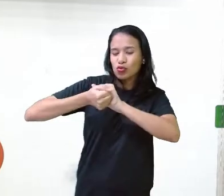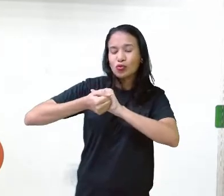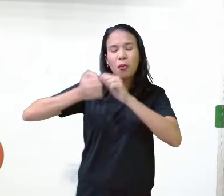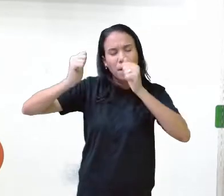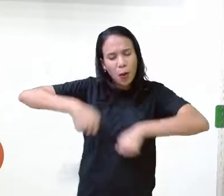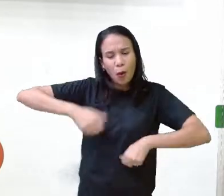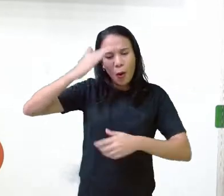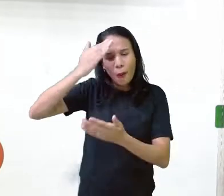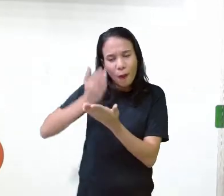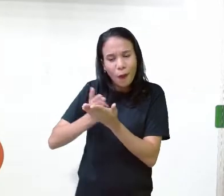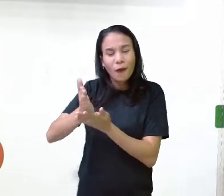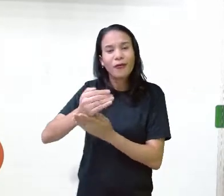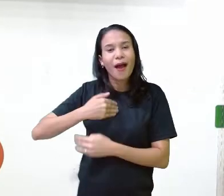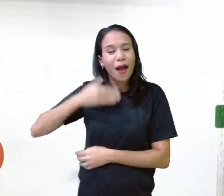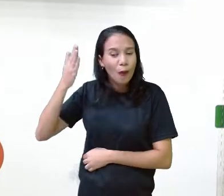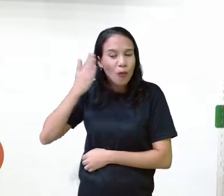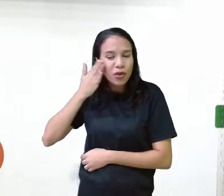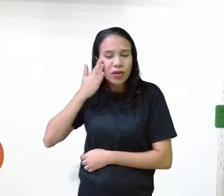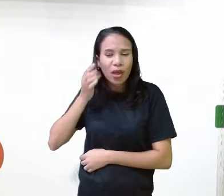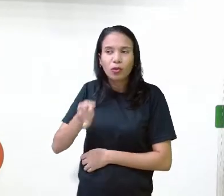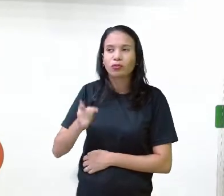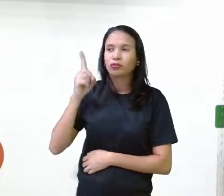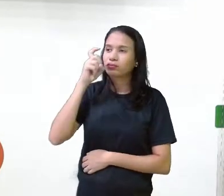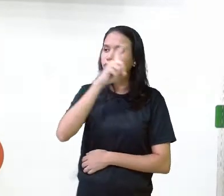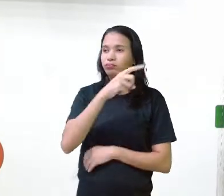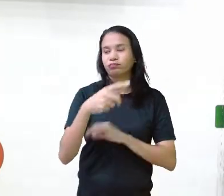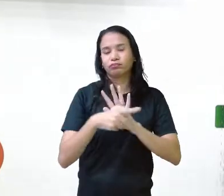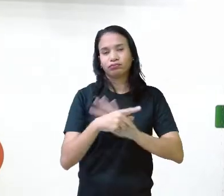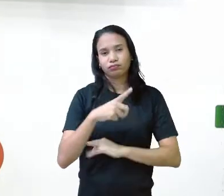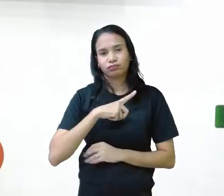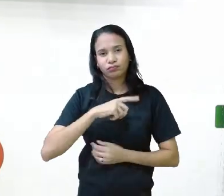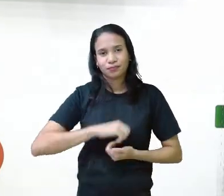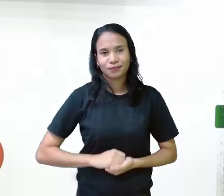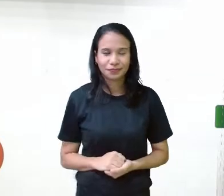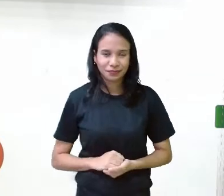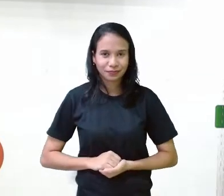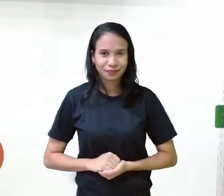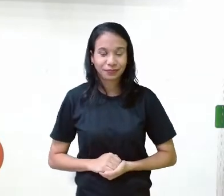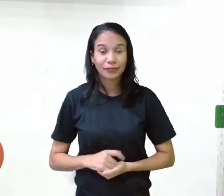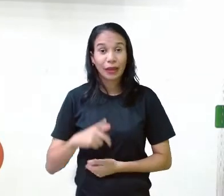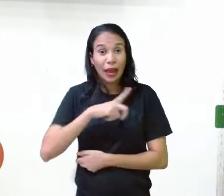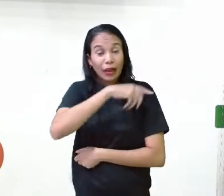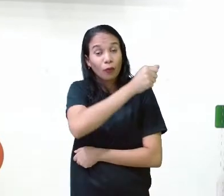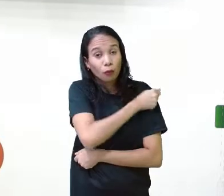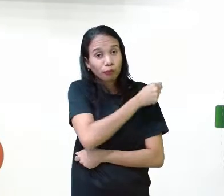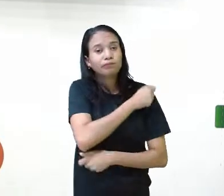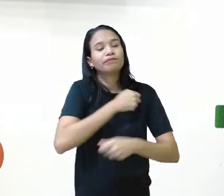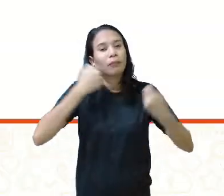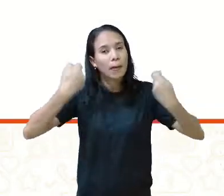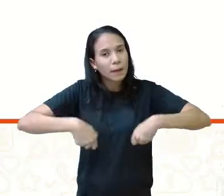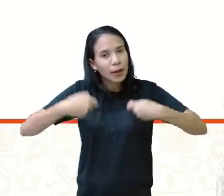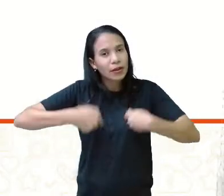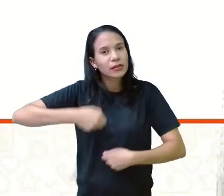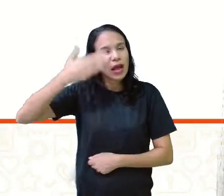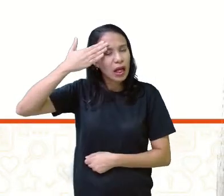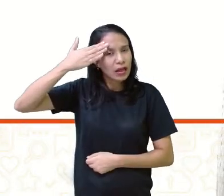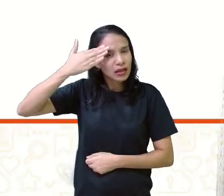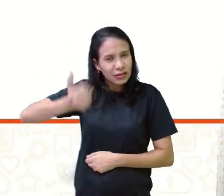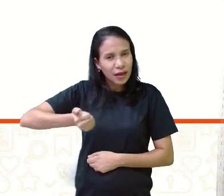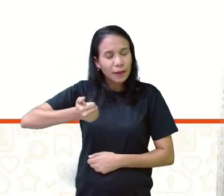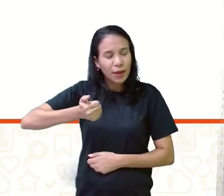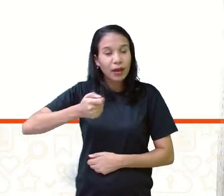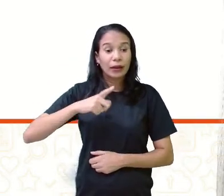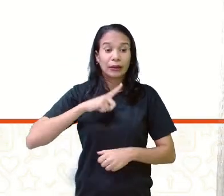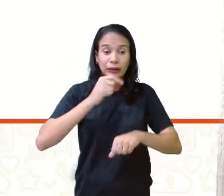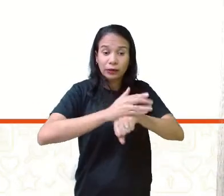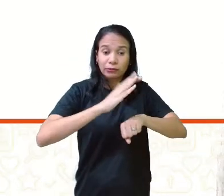contar e que você entende muito bem a dificuldade dele. O estudante deve saber o que